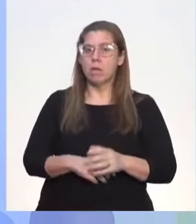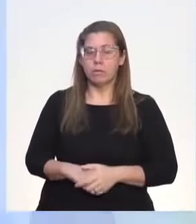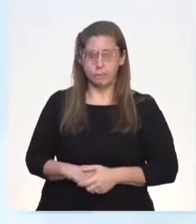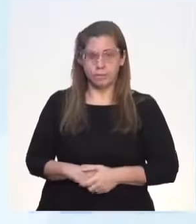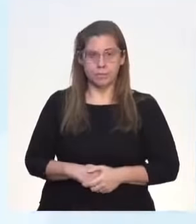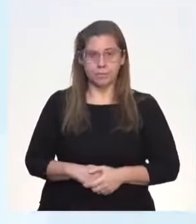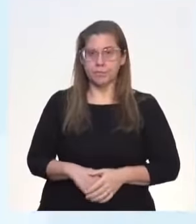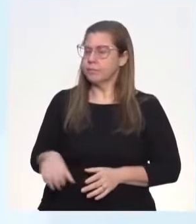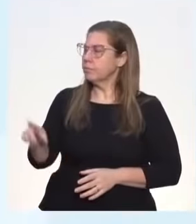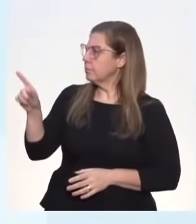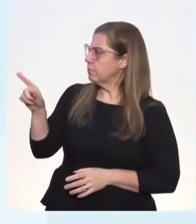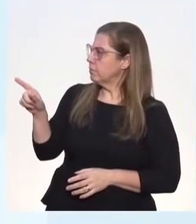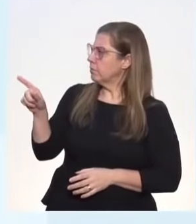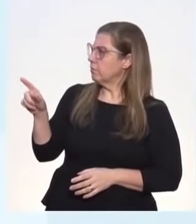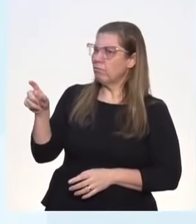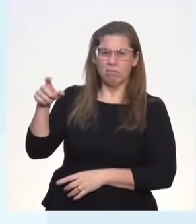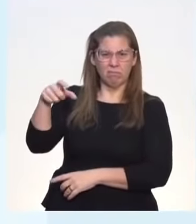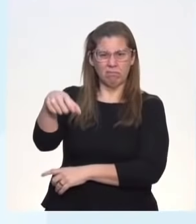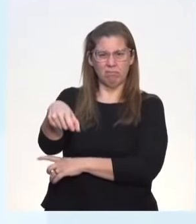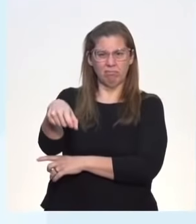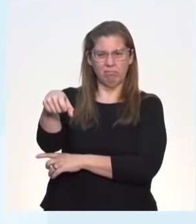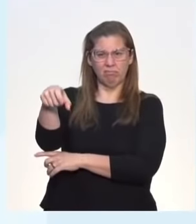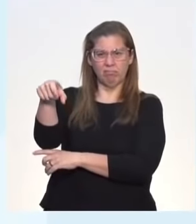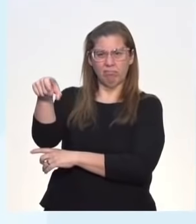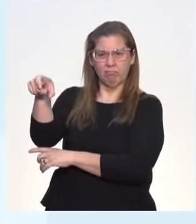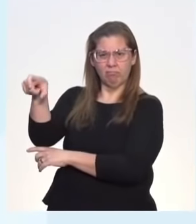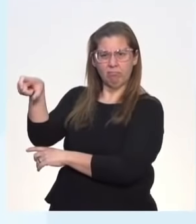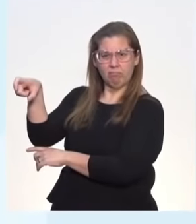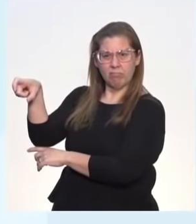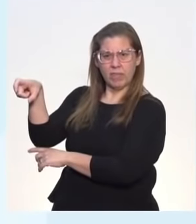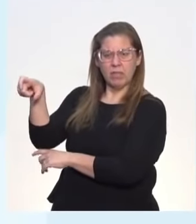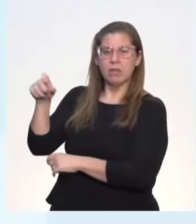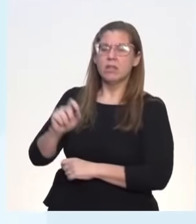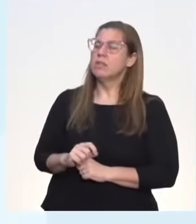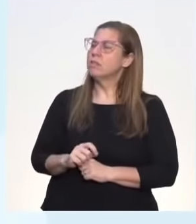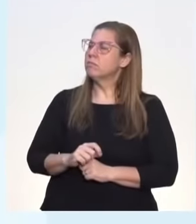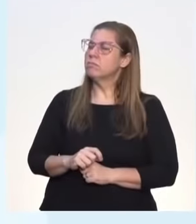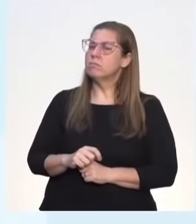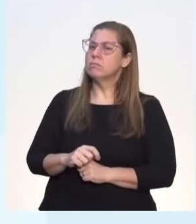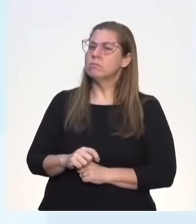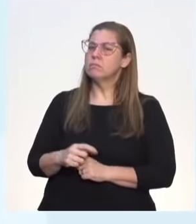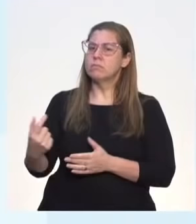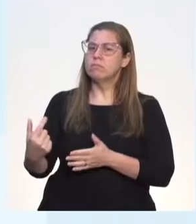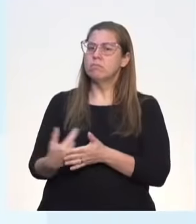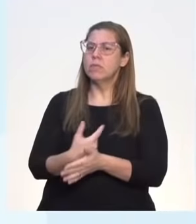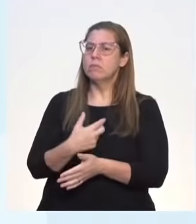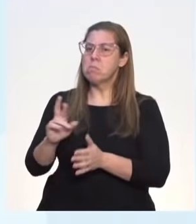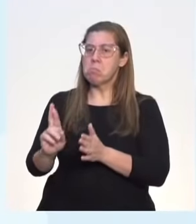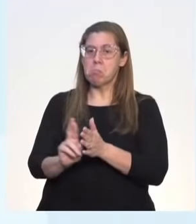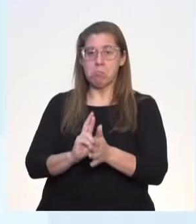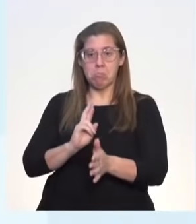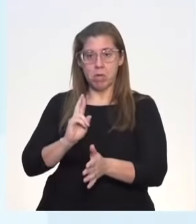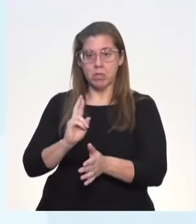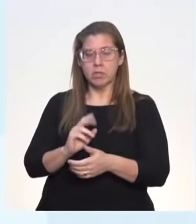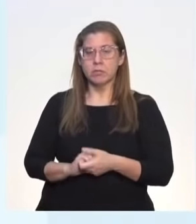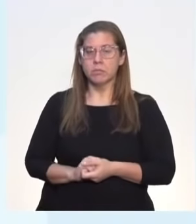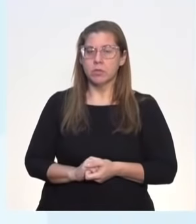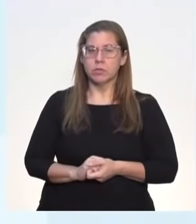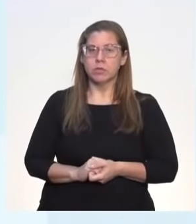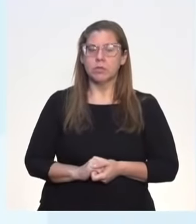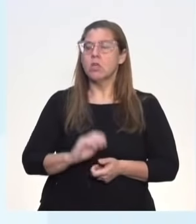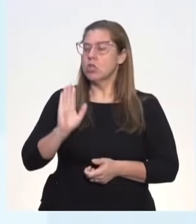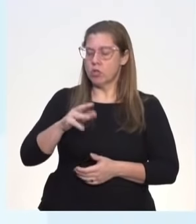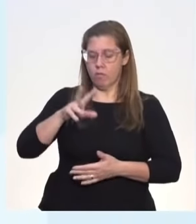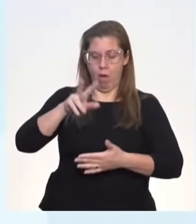só um guindaste né Aí eu queria que você respondesse rapidinho para mim o chat tá aberto você já pode responder não é que ele Joel